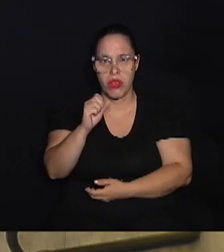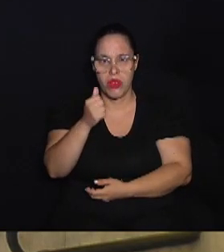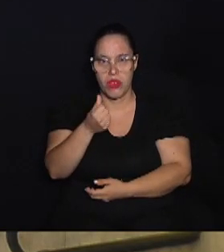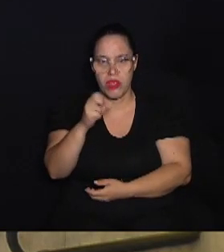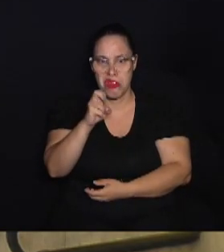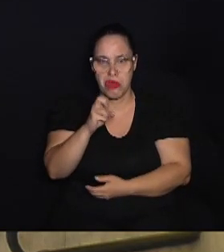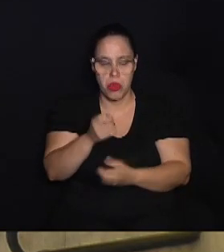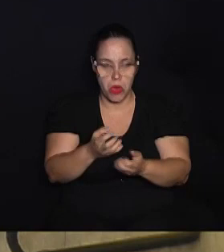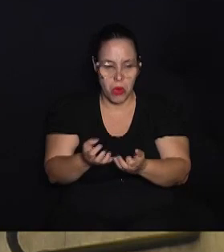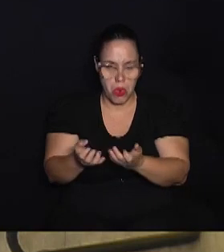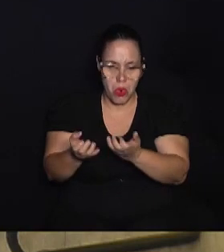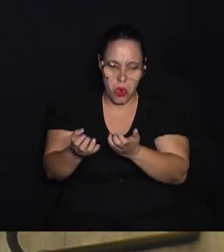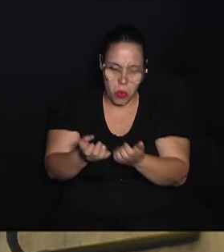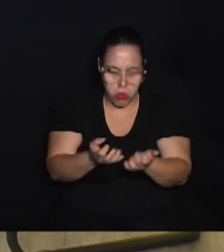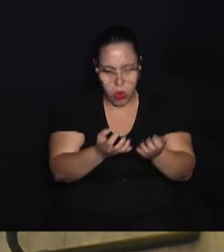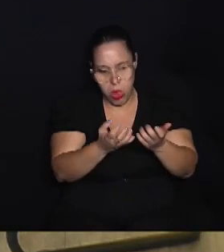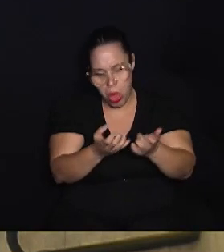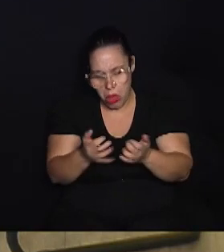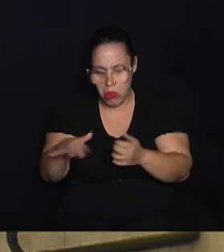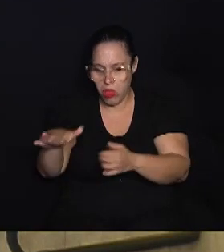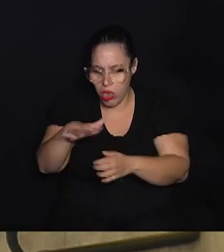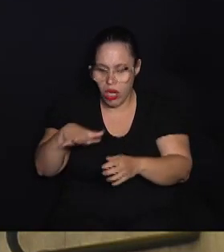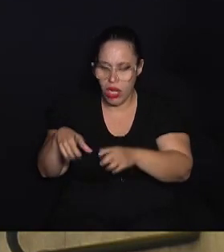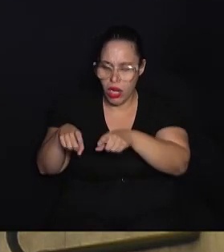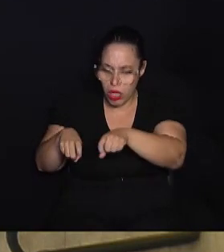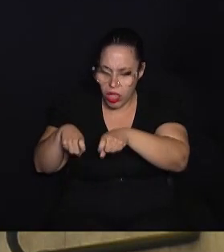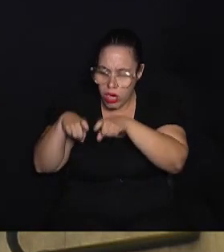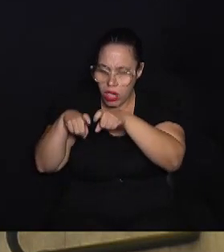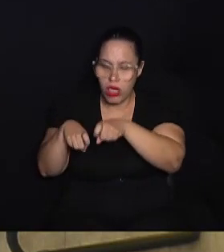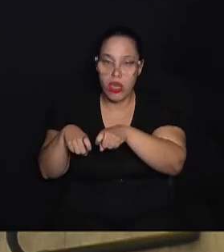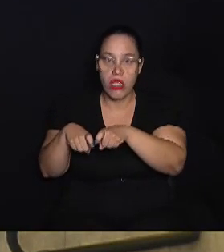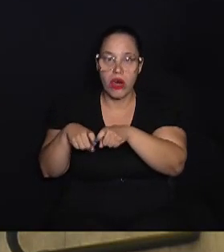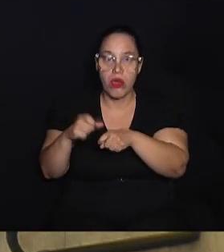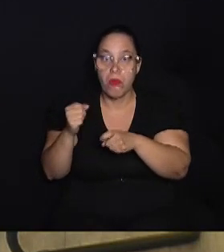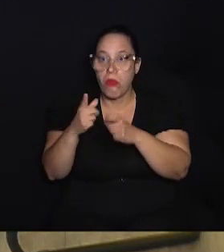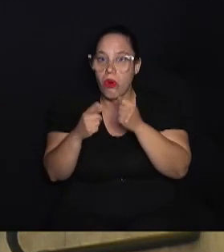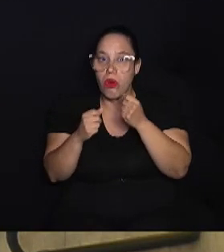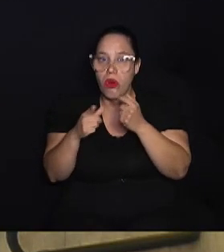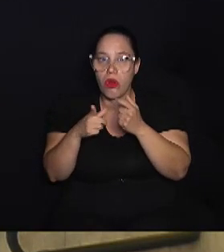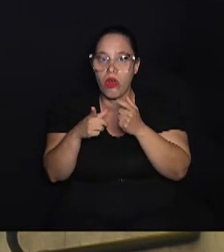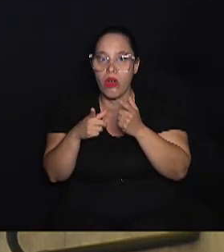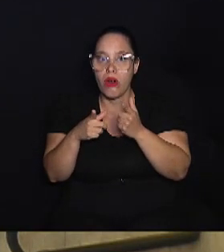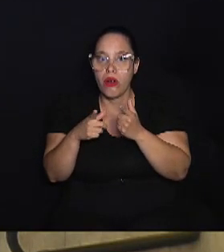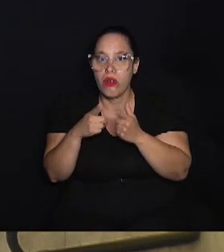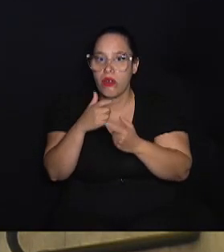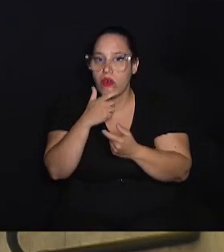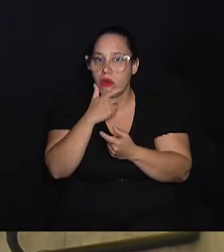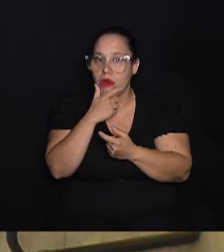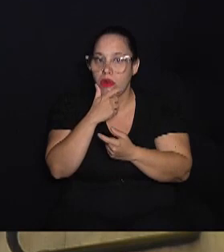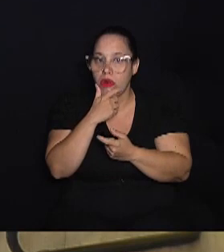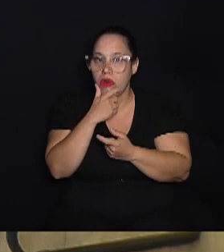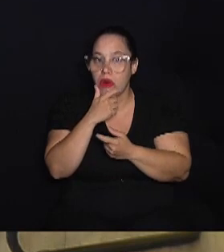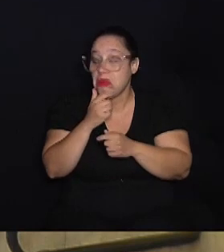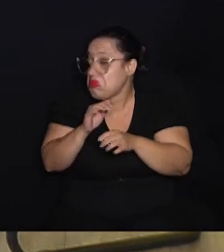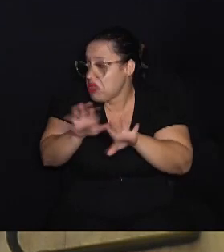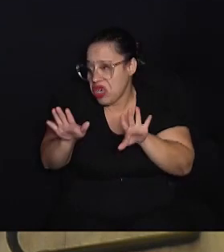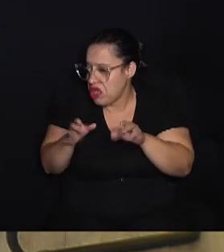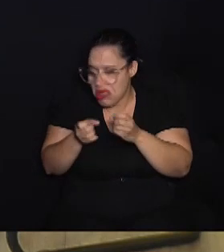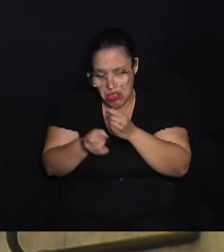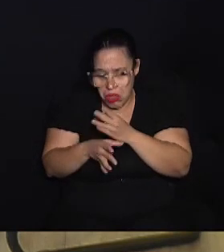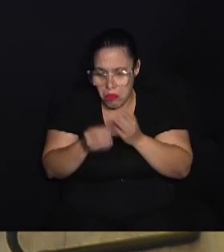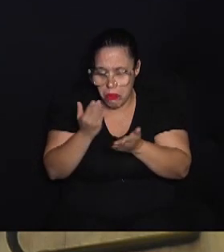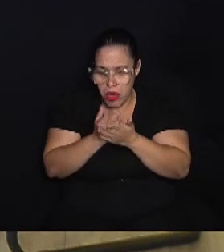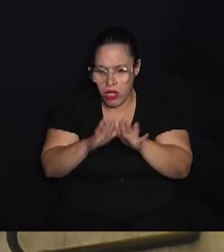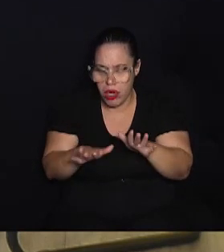fogo começou meio baixo, lá numa área rural, e em pouco tempo todo mundo achou que ia passar.